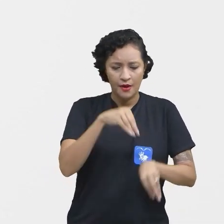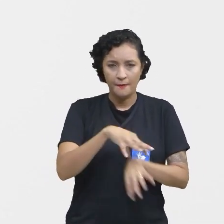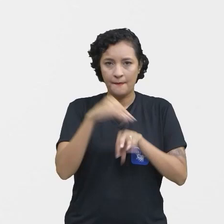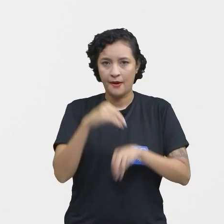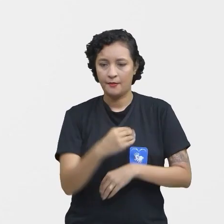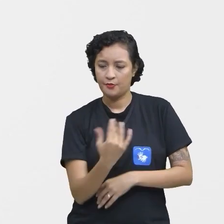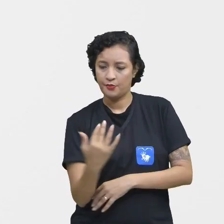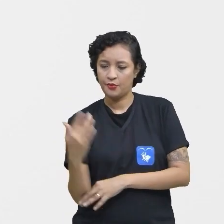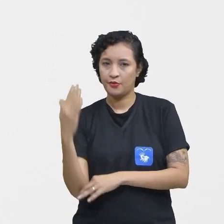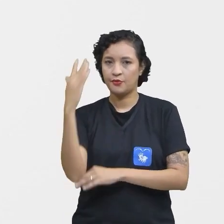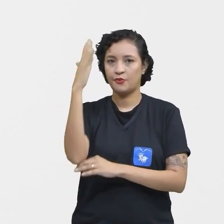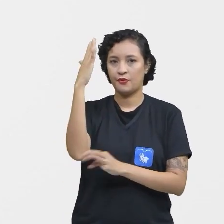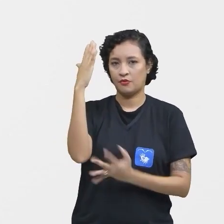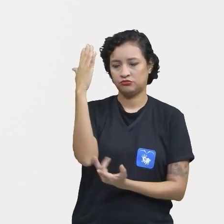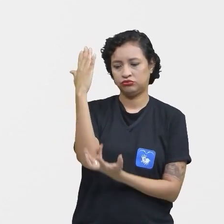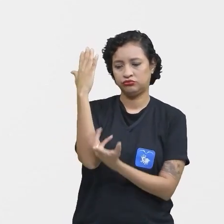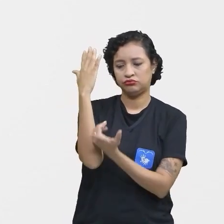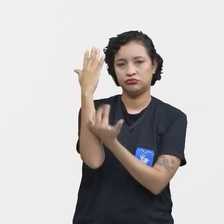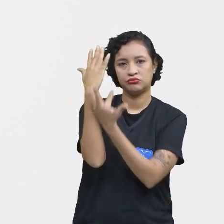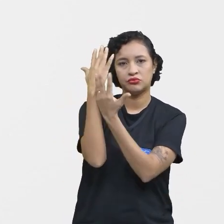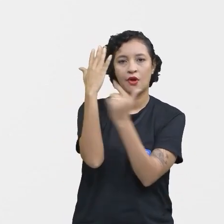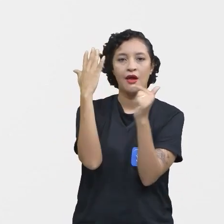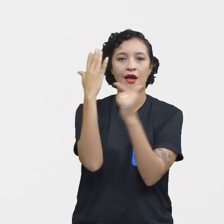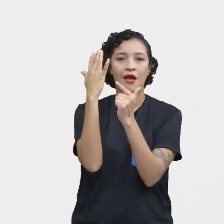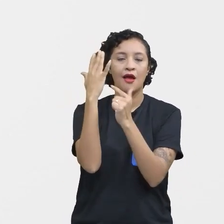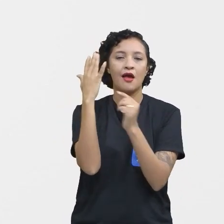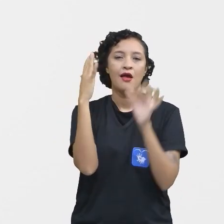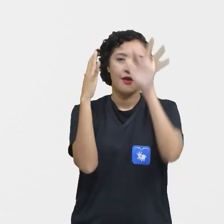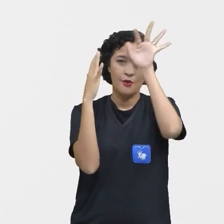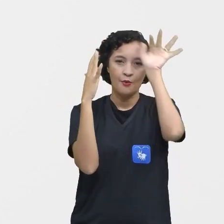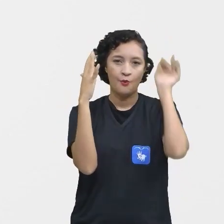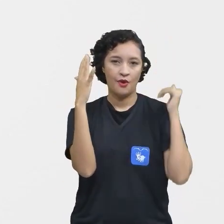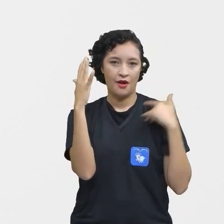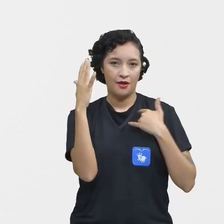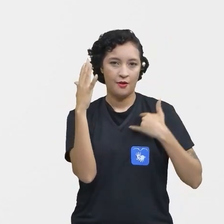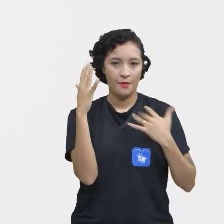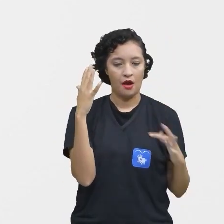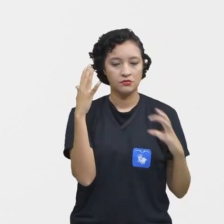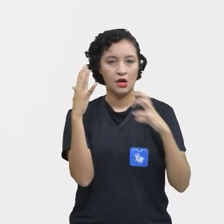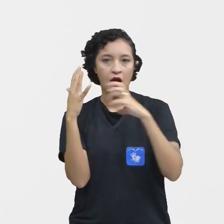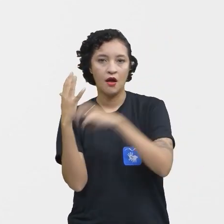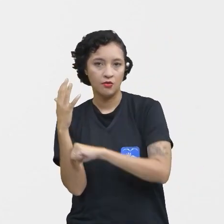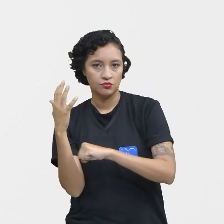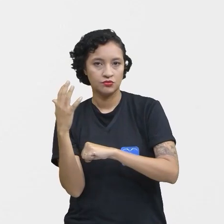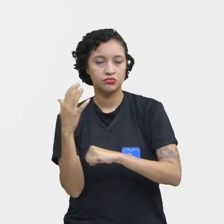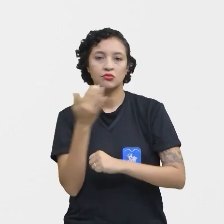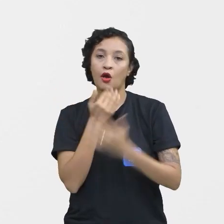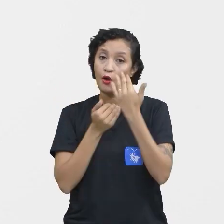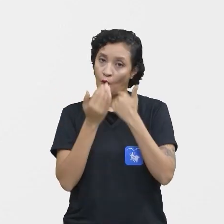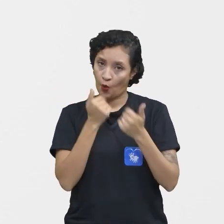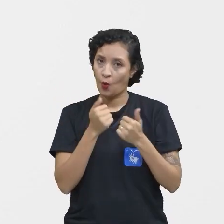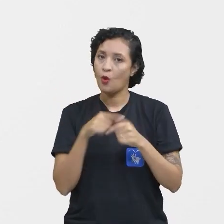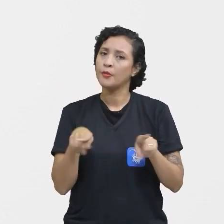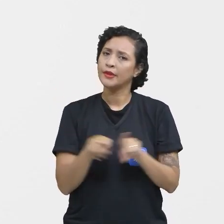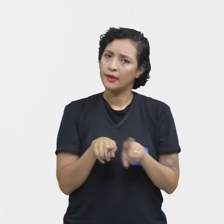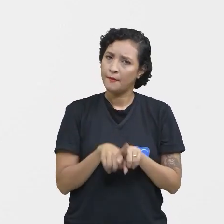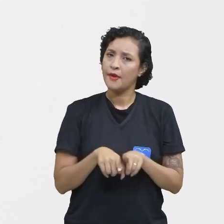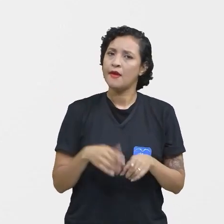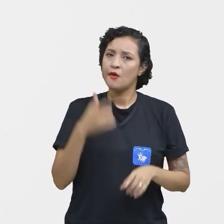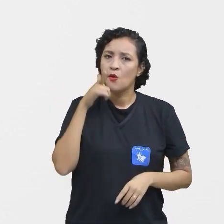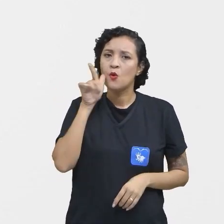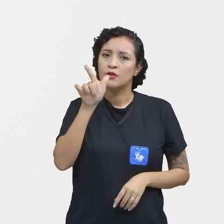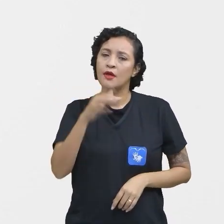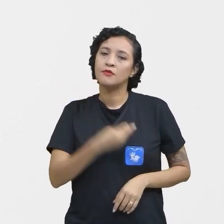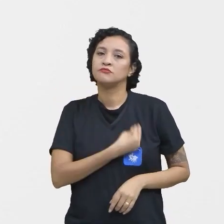se alimentam de plantas dos produtores, eles também estão consumindo energia, por isso eles conseguem permanecer vivos,